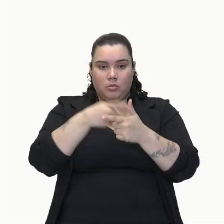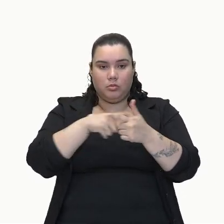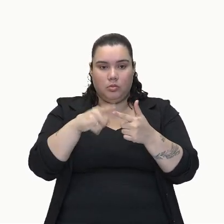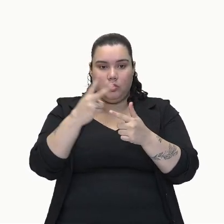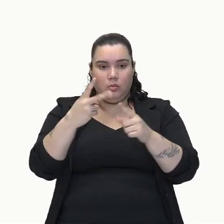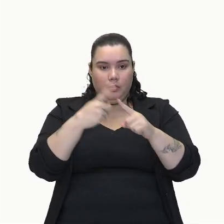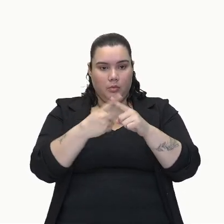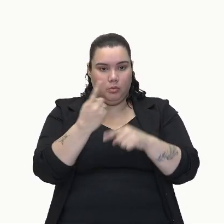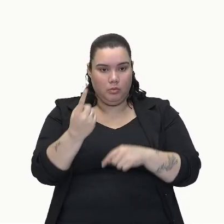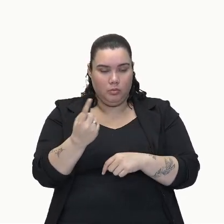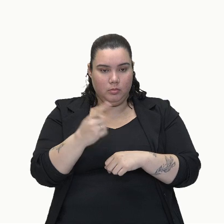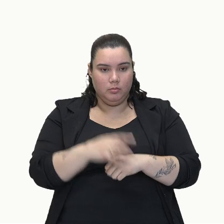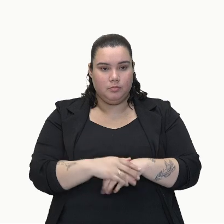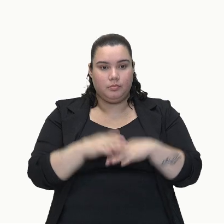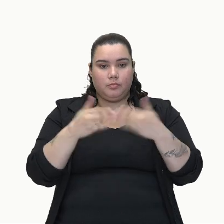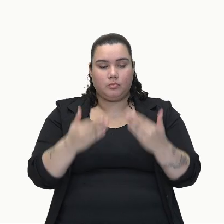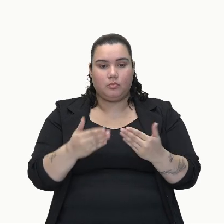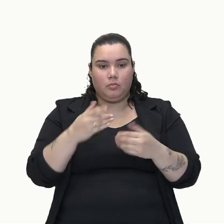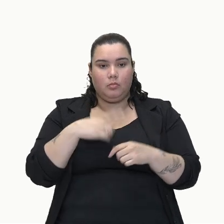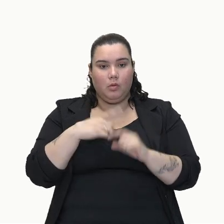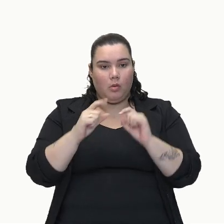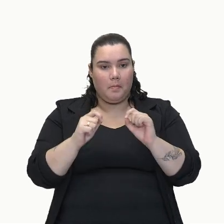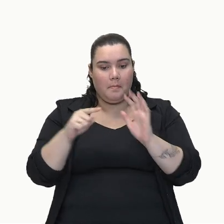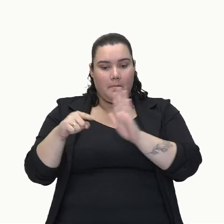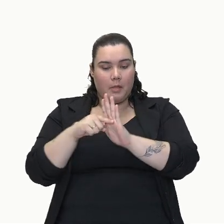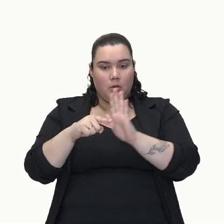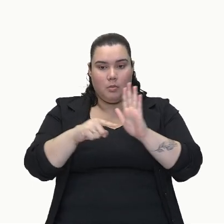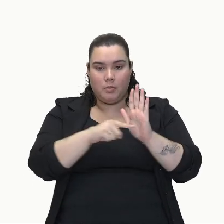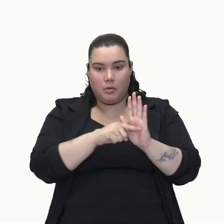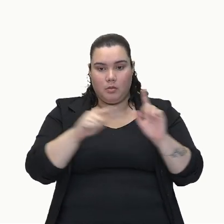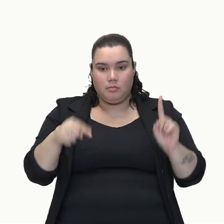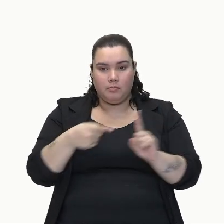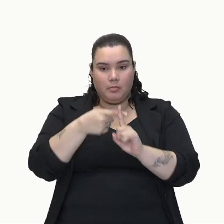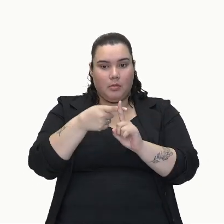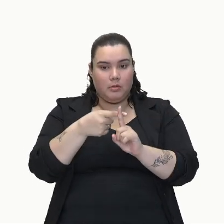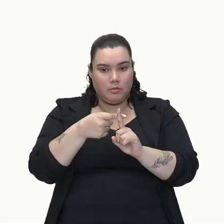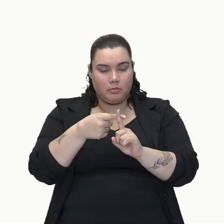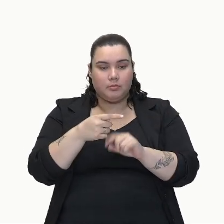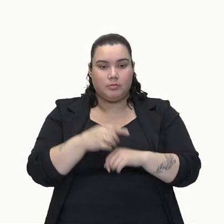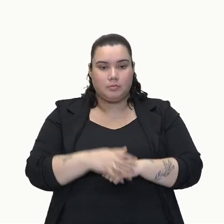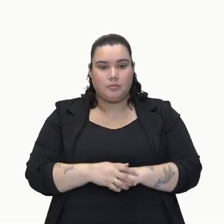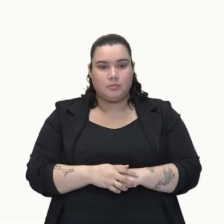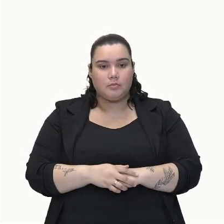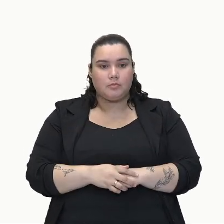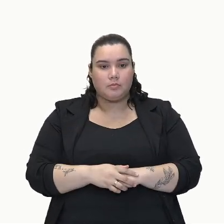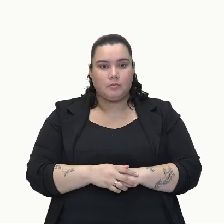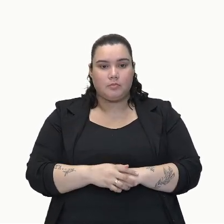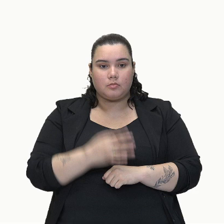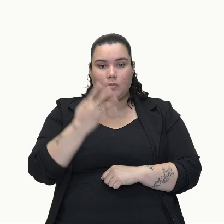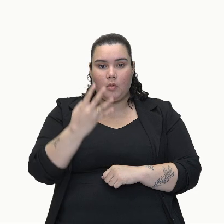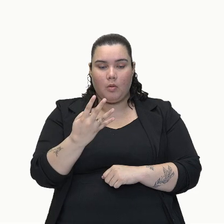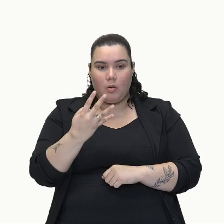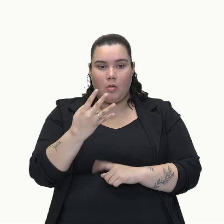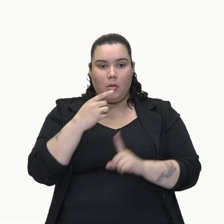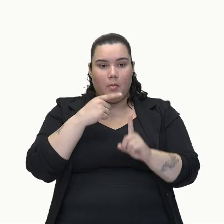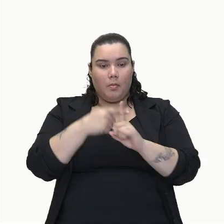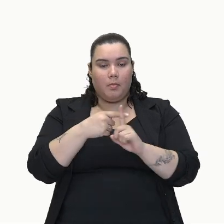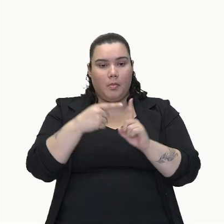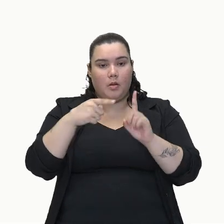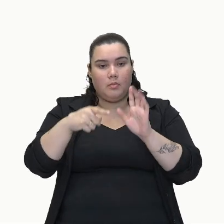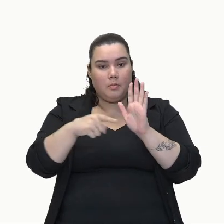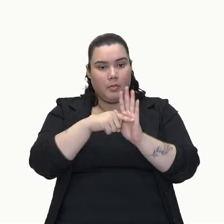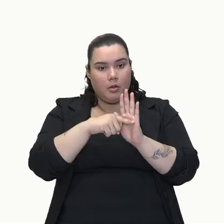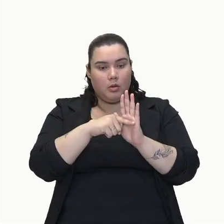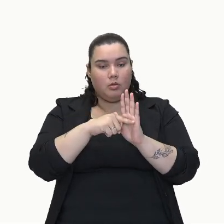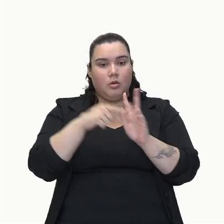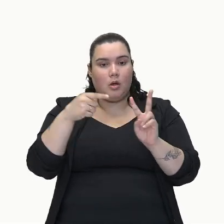1. Resolvendo, menos com menos dá mais, não precisamos colocar ele aqui. 4 mais ou menos a